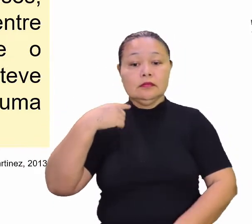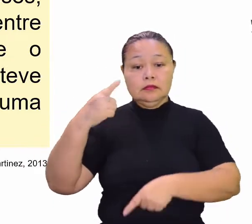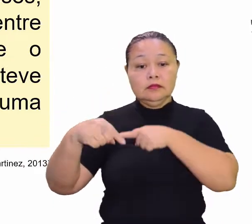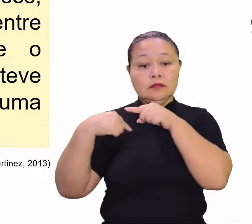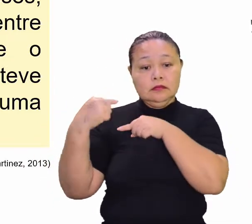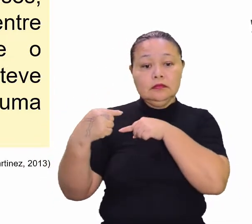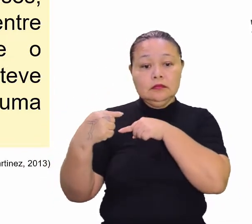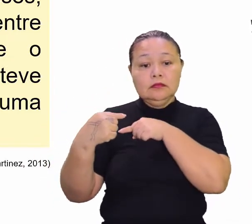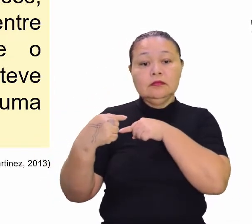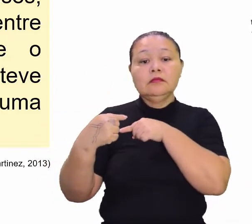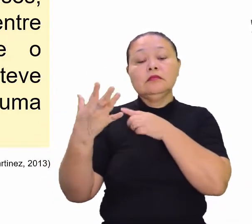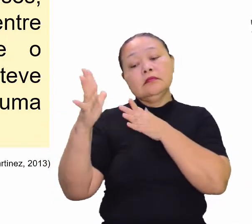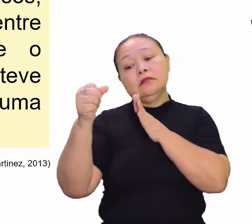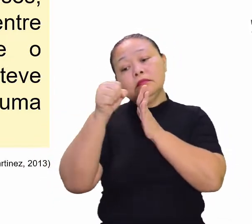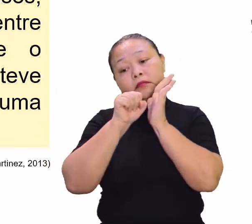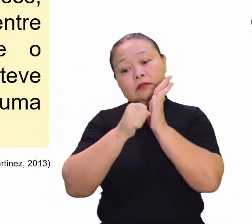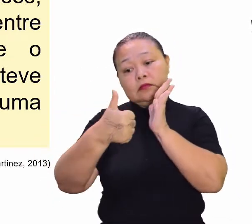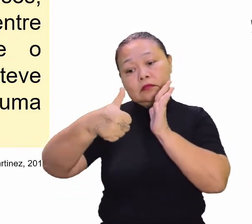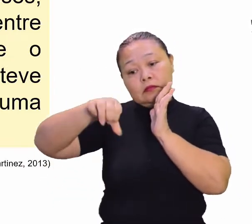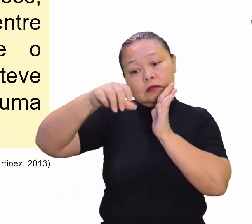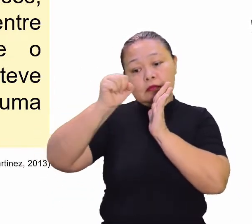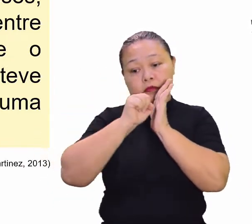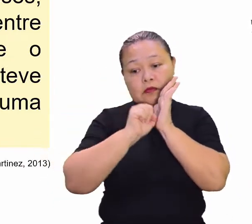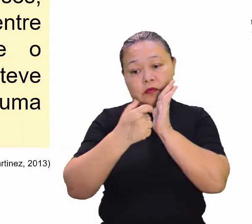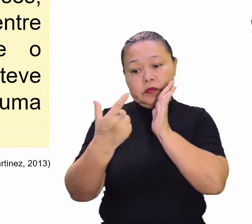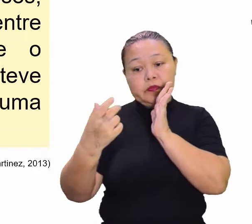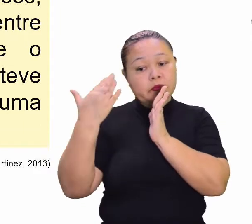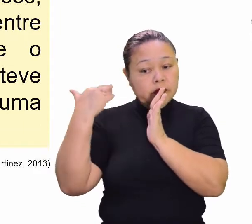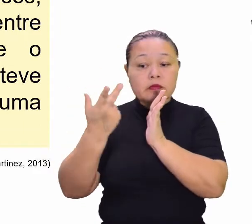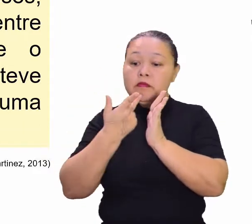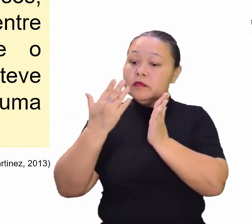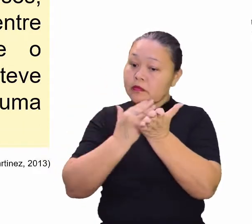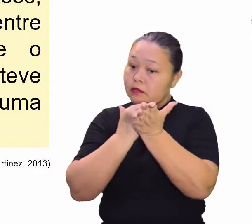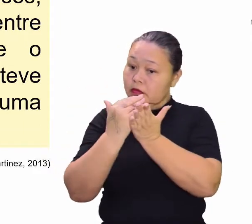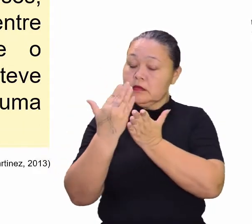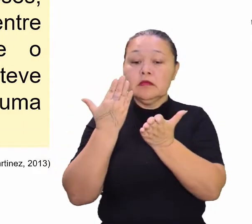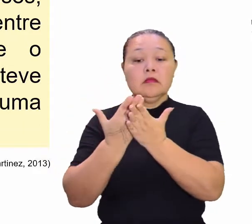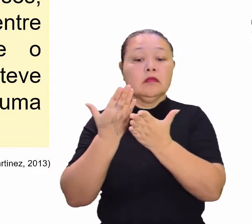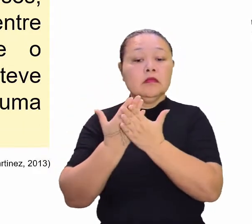tarde, nos séculos XIX e XX, que falamos lá no início da aula,